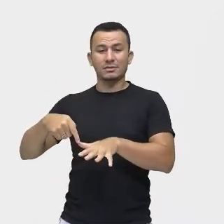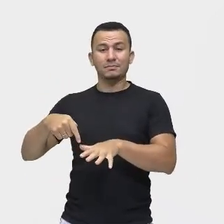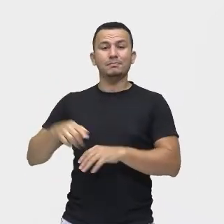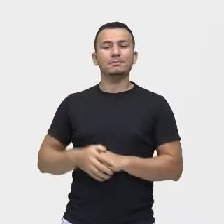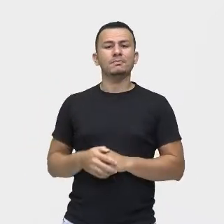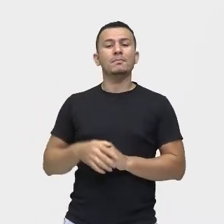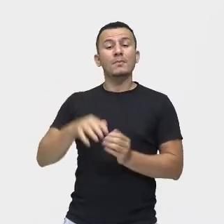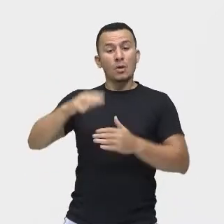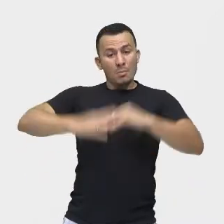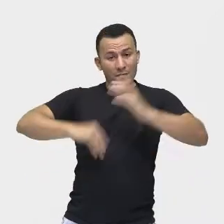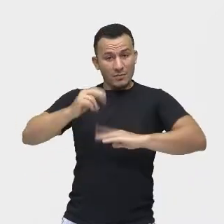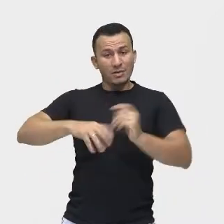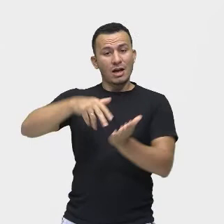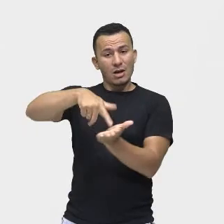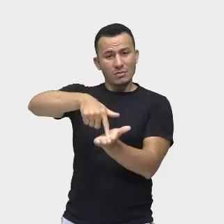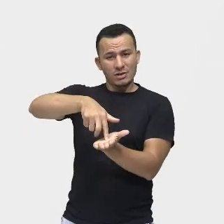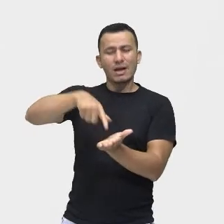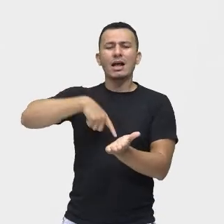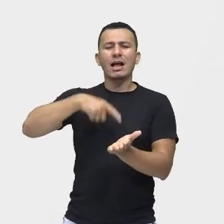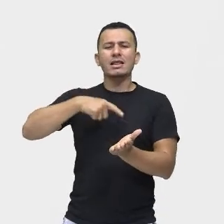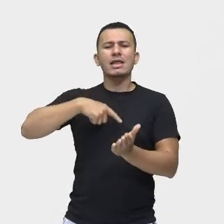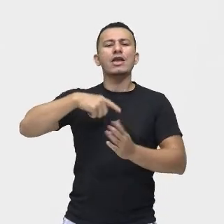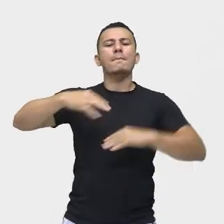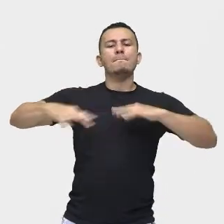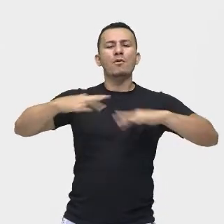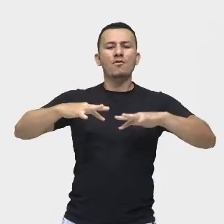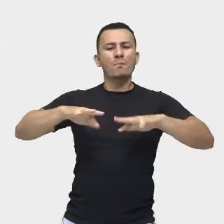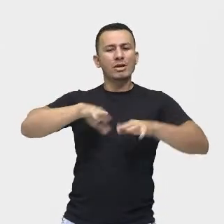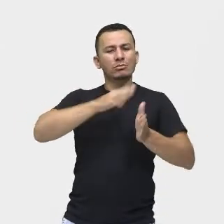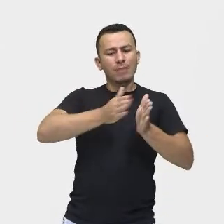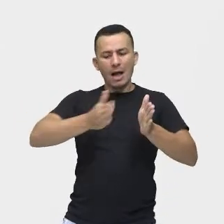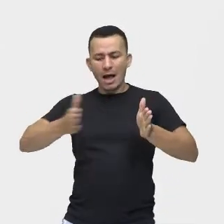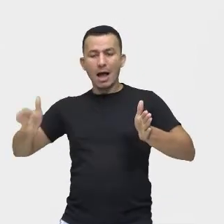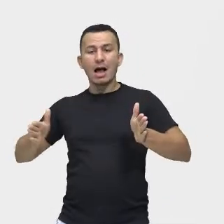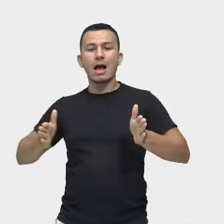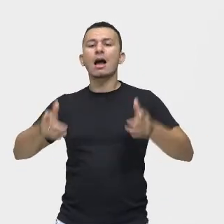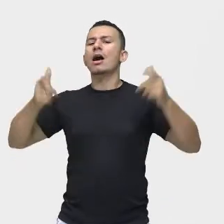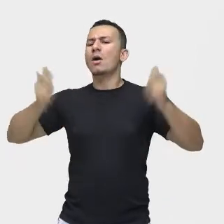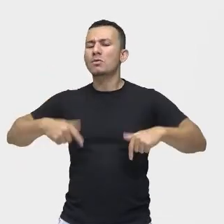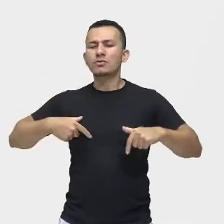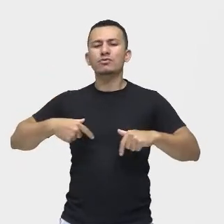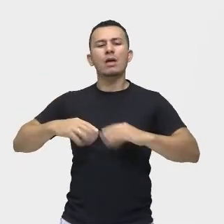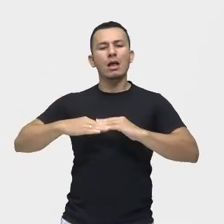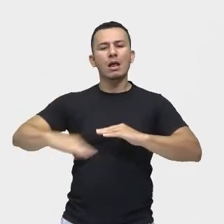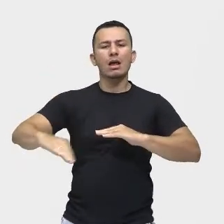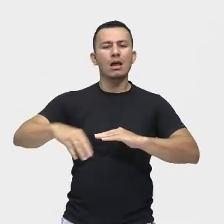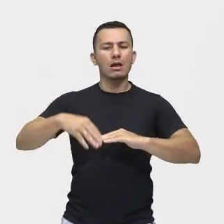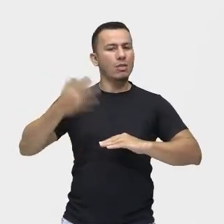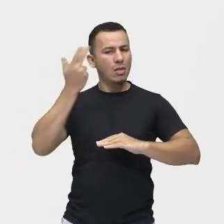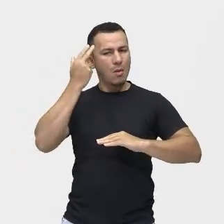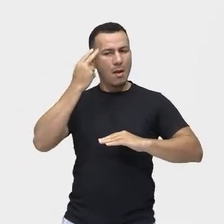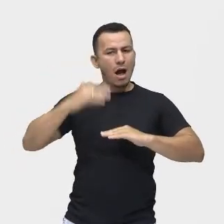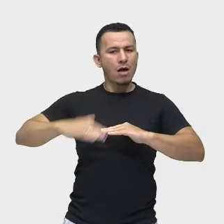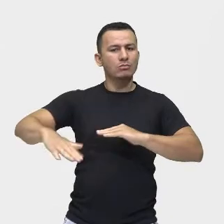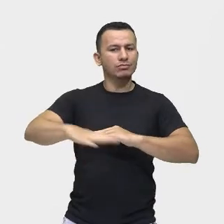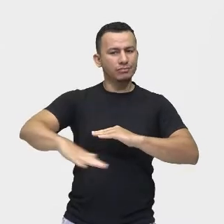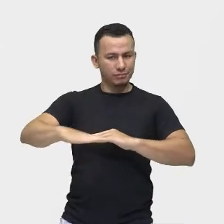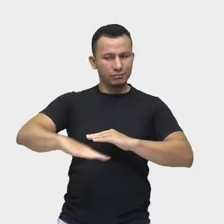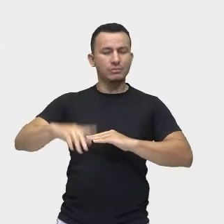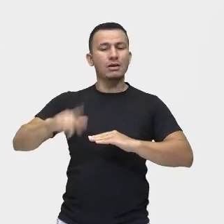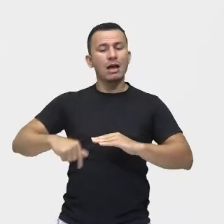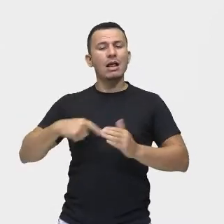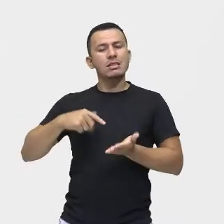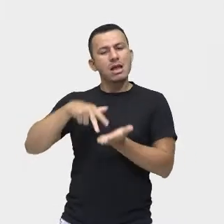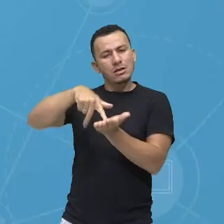onde o skatista apresenta várias manobras em sequência, geralmente no chão. Então é aquela modalidade que você vê que o skatista está